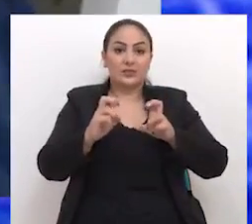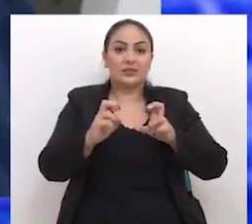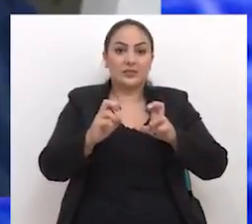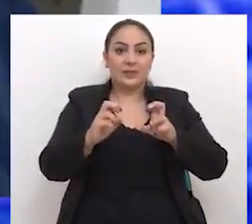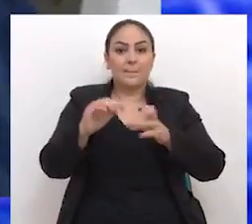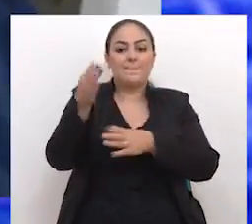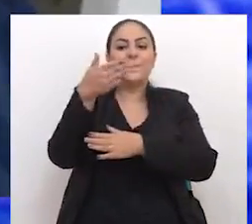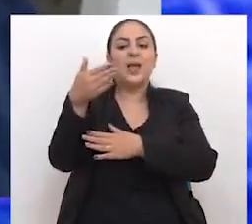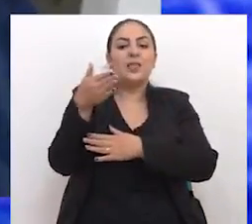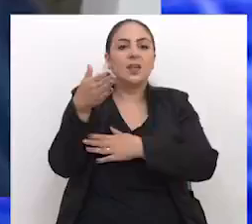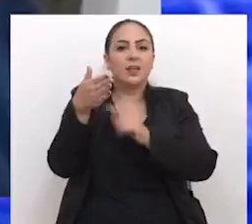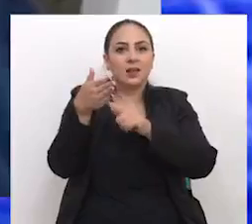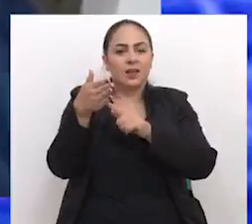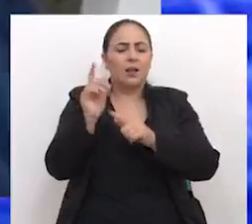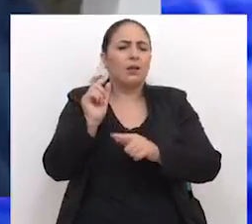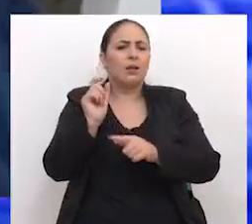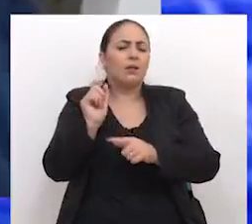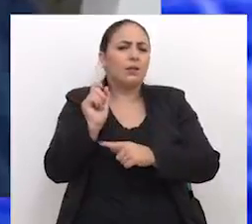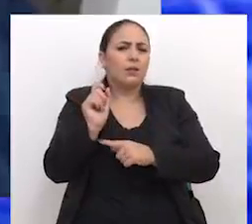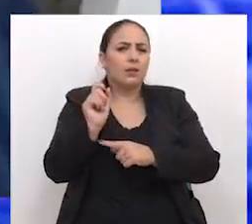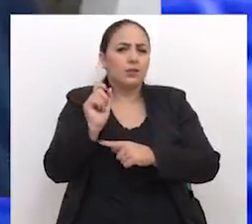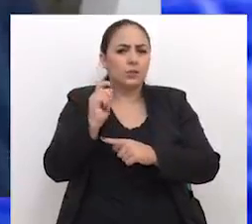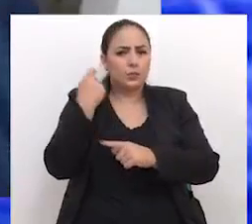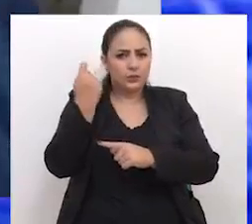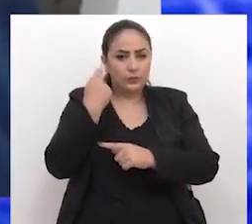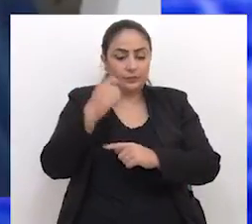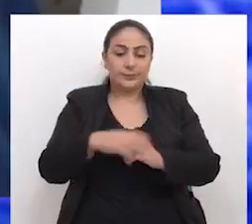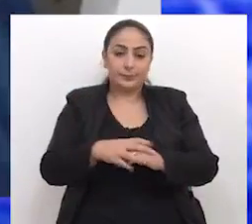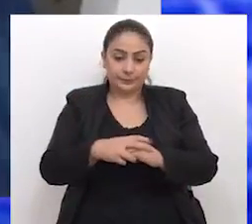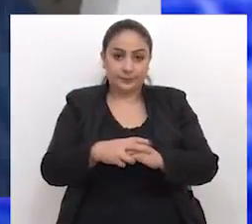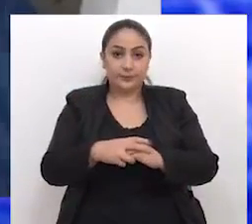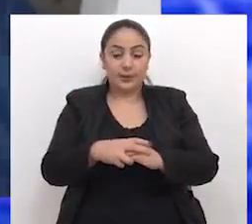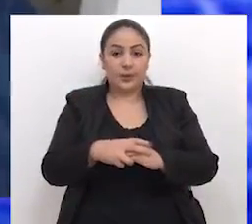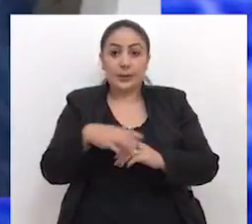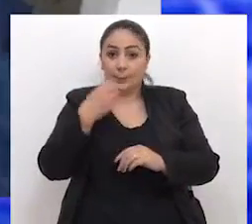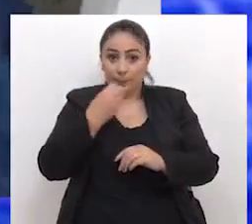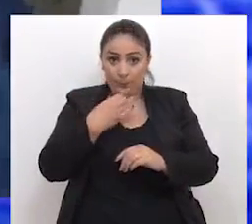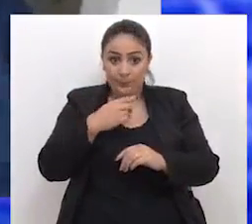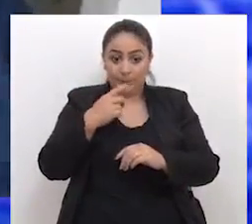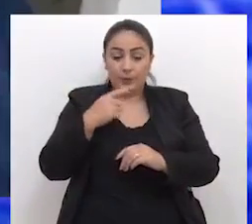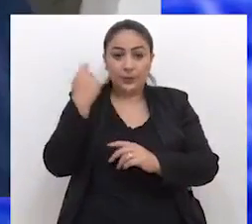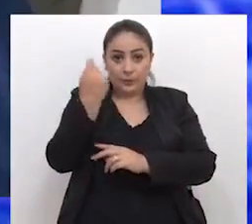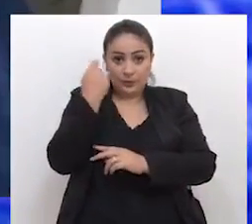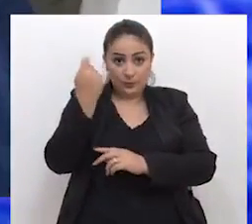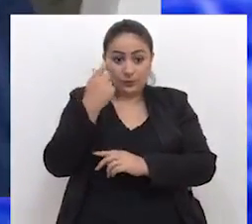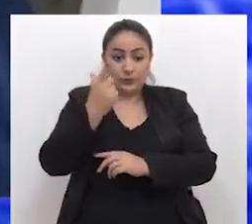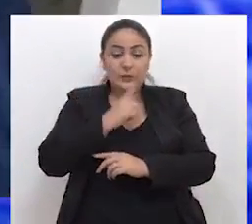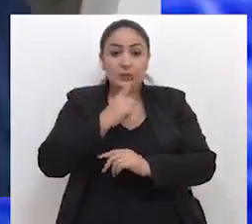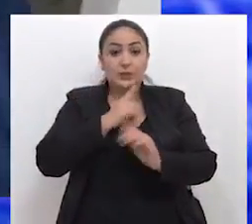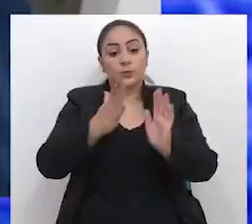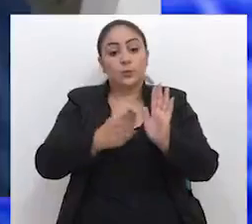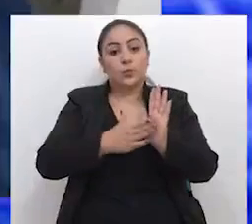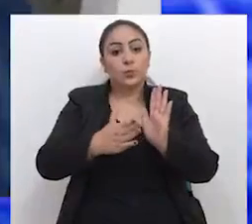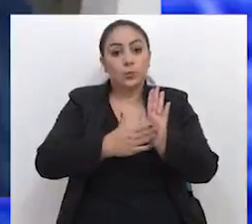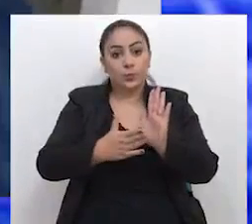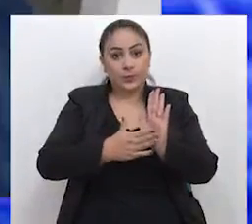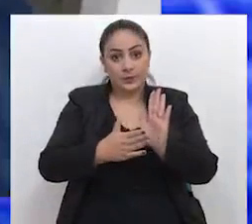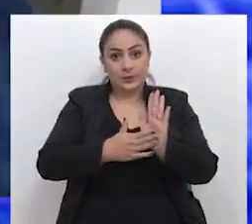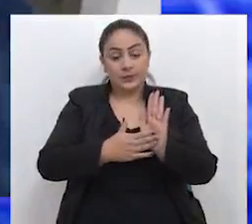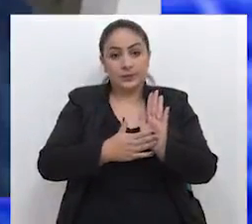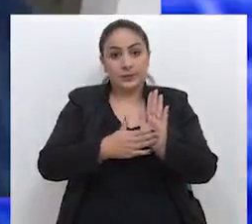das bandeiras no Rio Grande do Sul. Felizmente, o Rio Grande do Sul tem uma